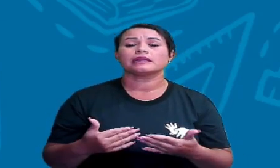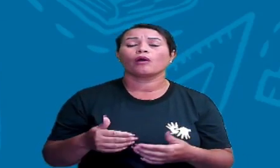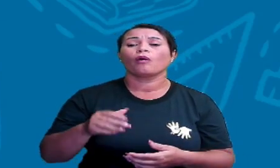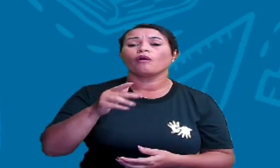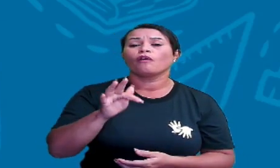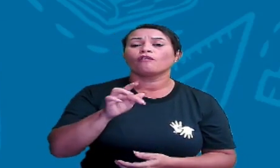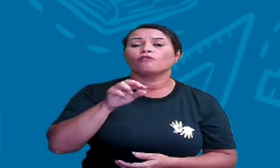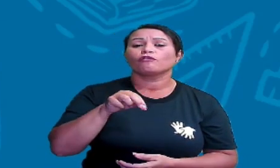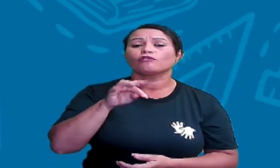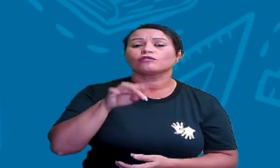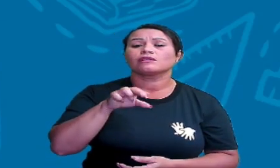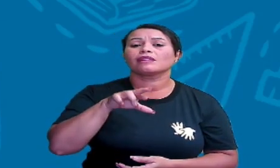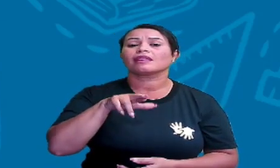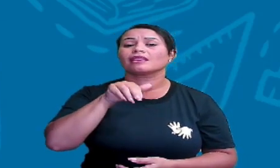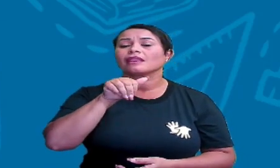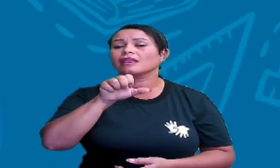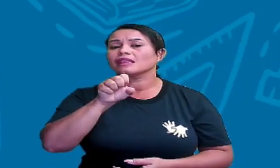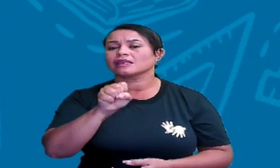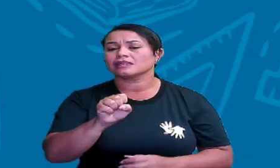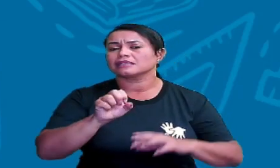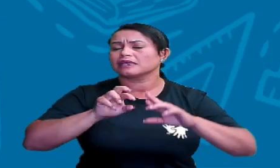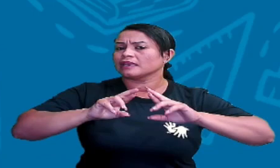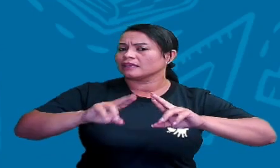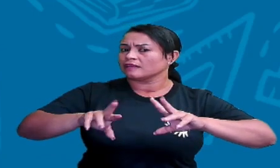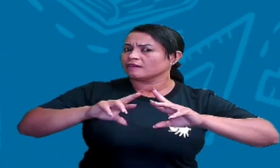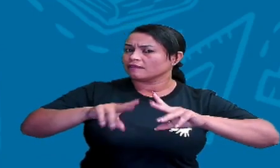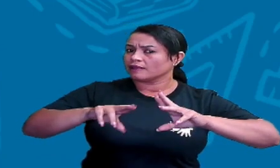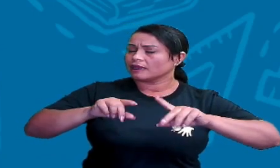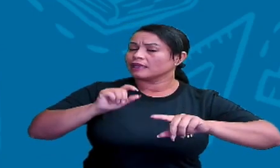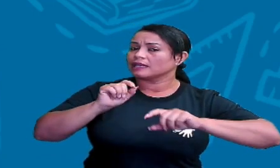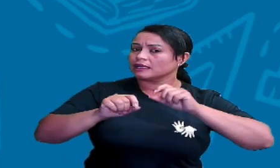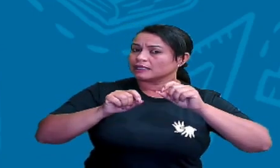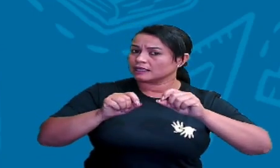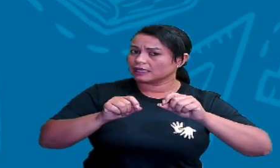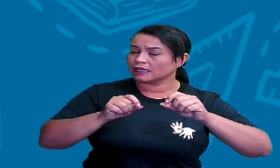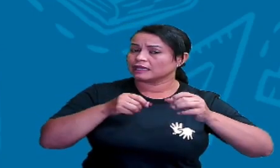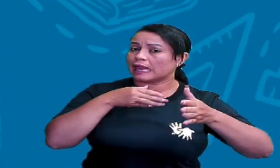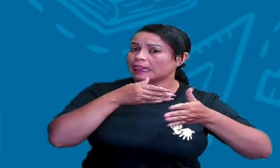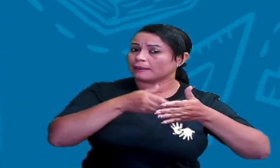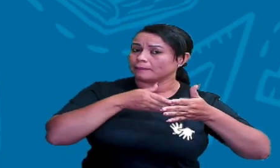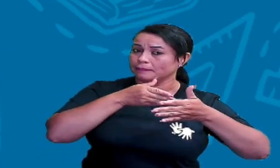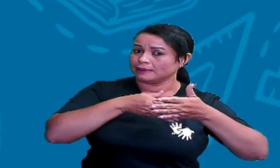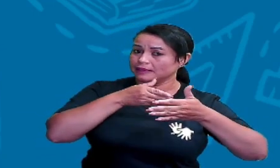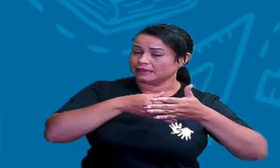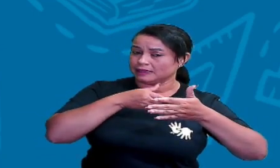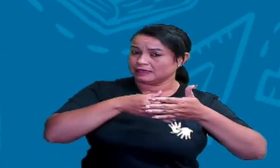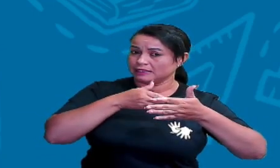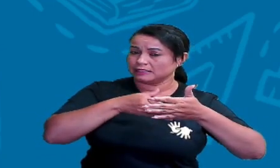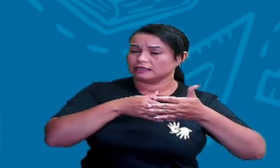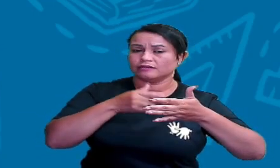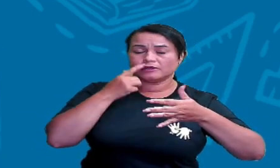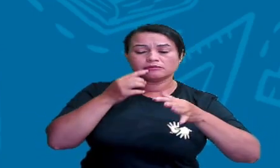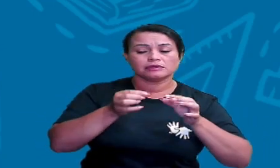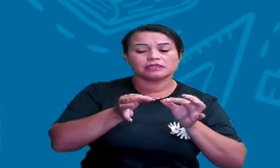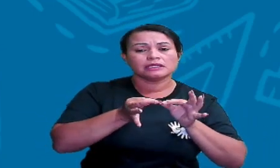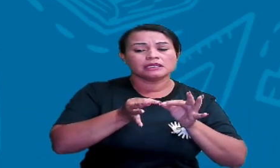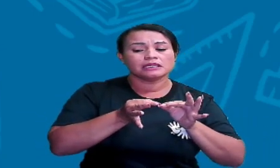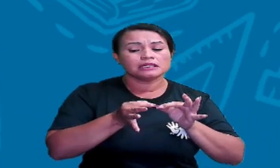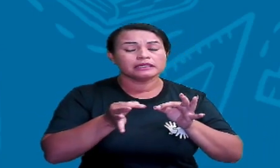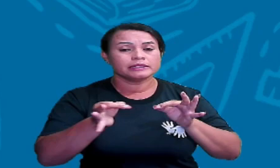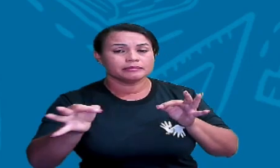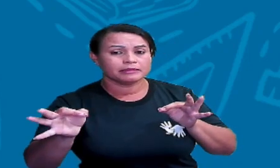gente precisa entender que fronteira é diferente de limites, tá certo? Então eu escrevi aí,